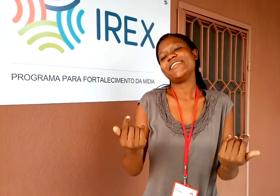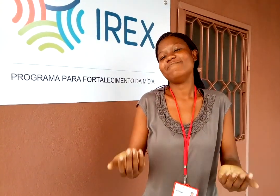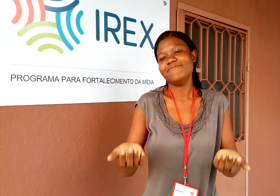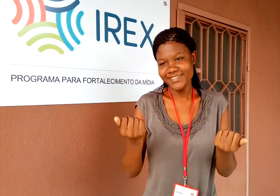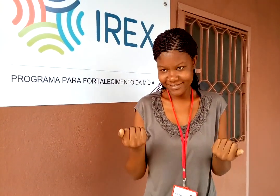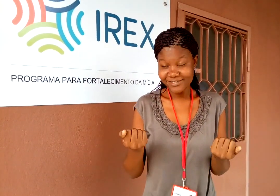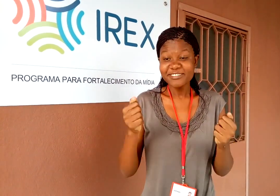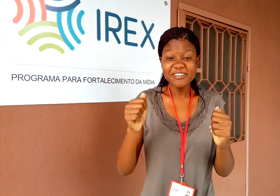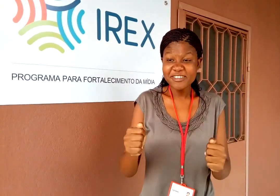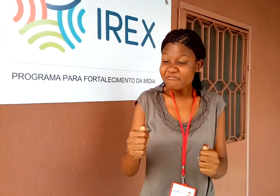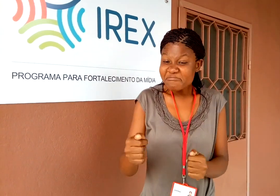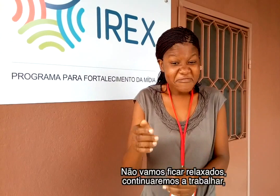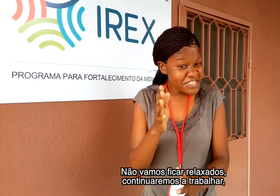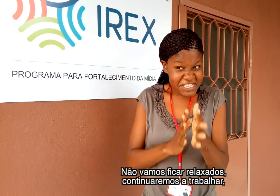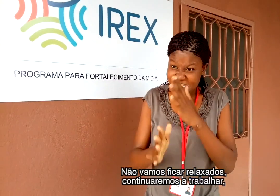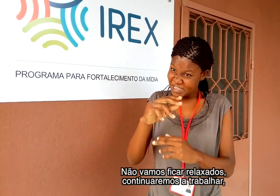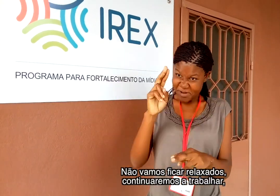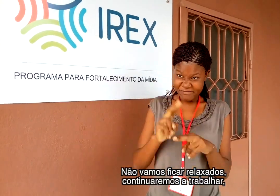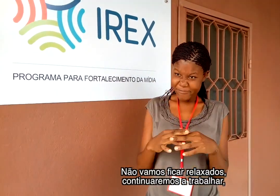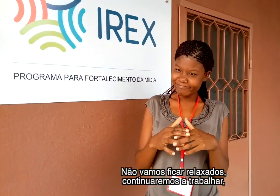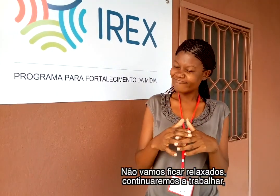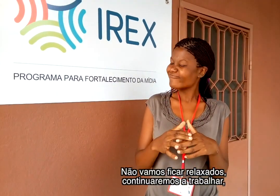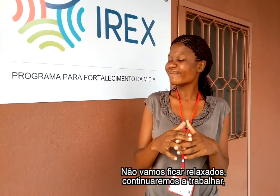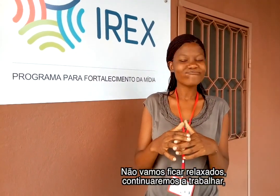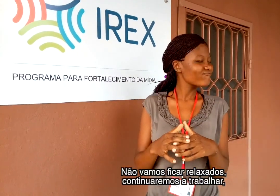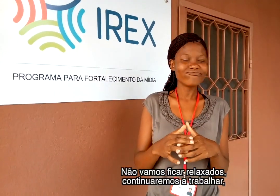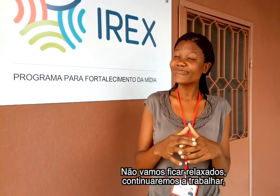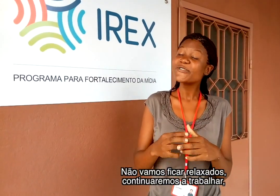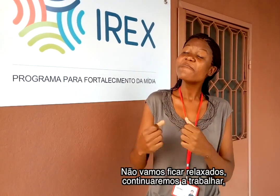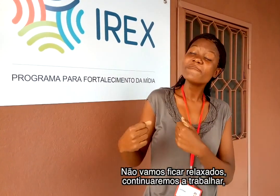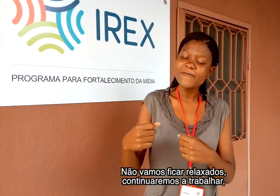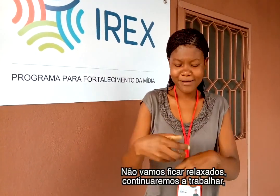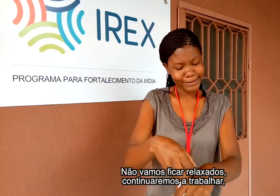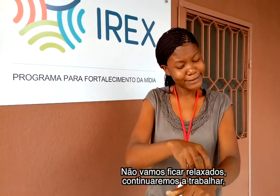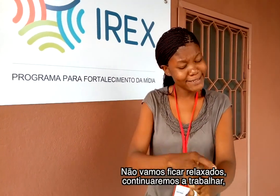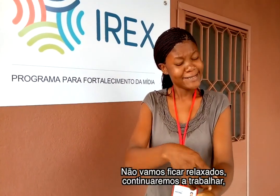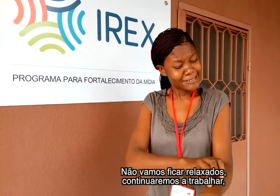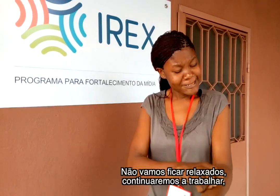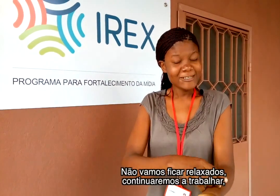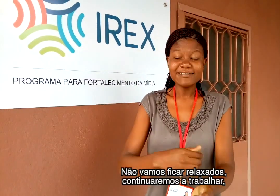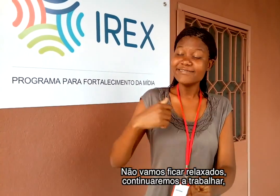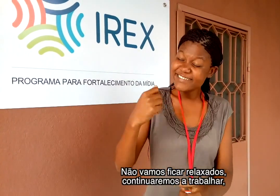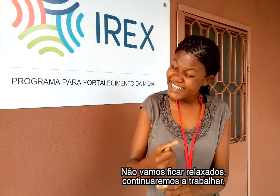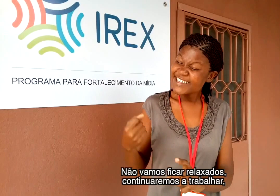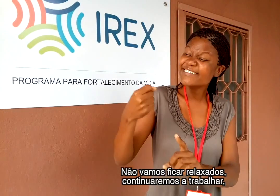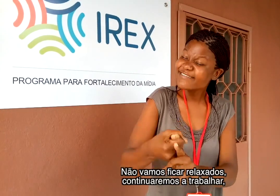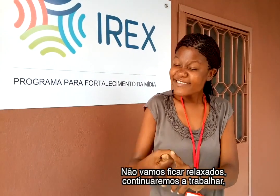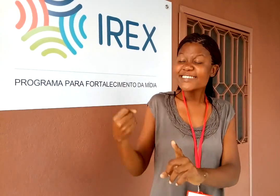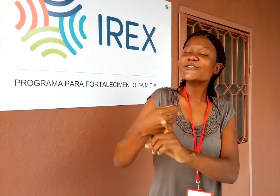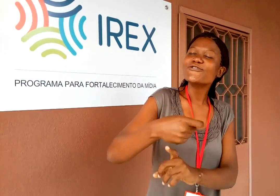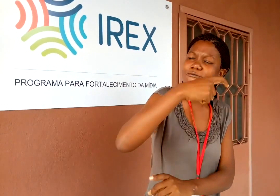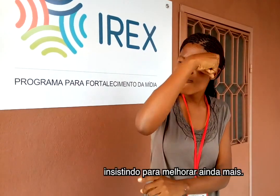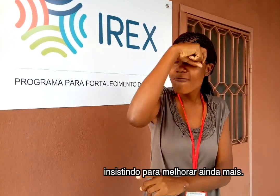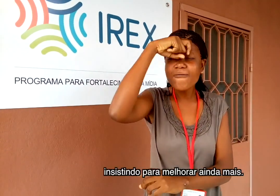será fácil. Não vamos voltar e ficar relaxado. Vamos arregaçar as mangas e